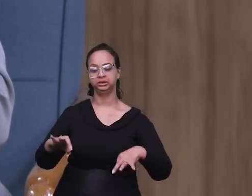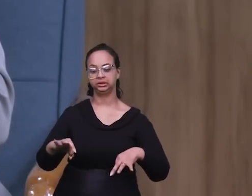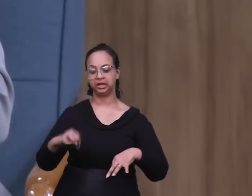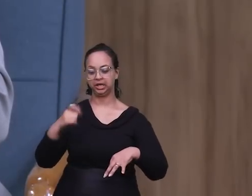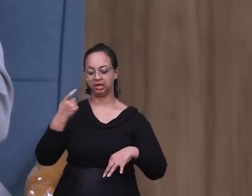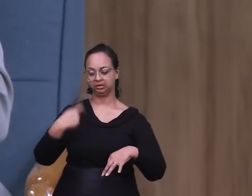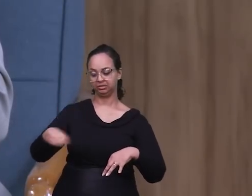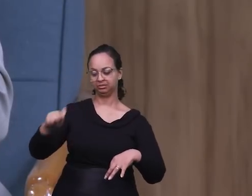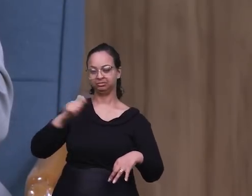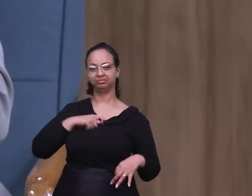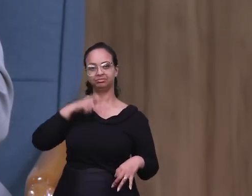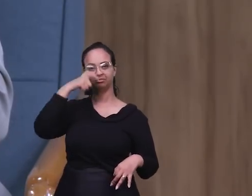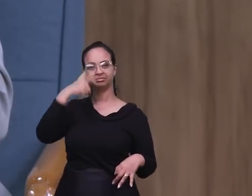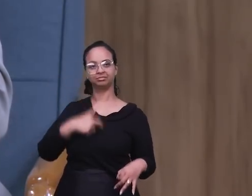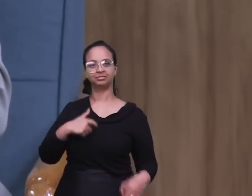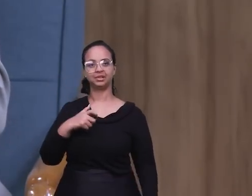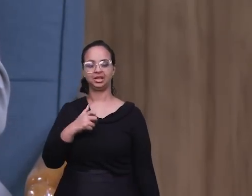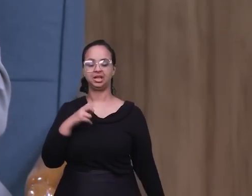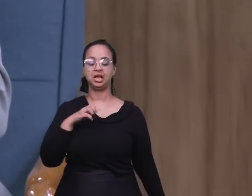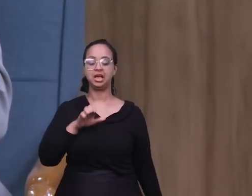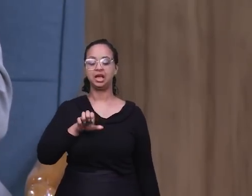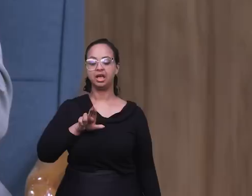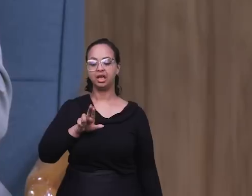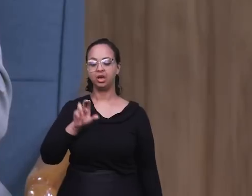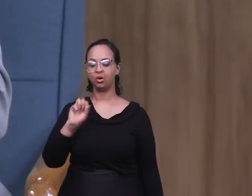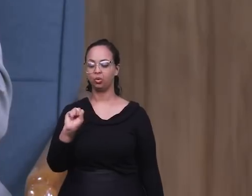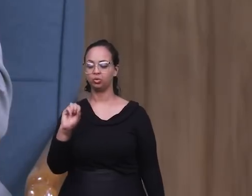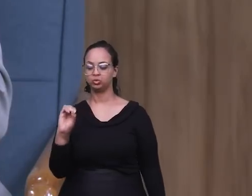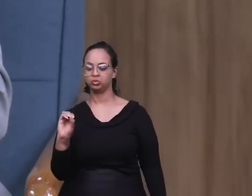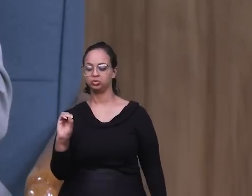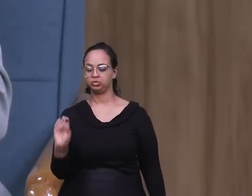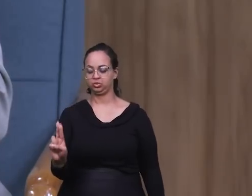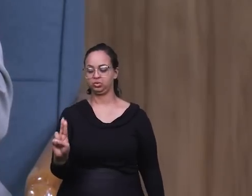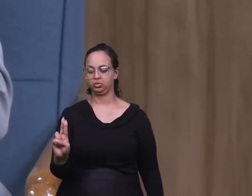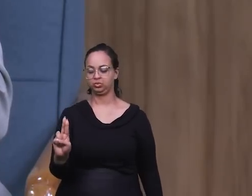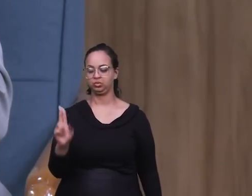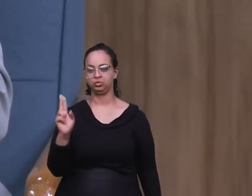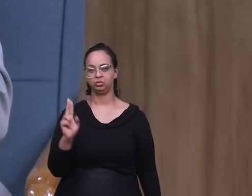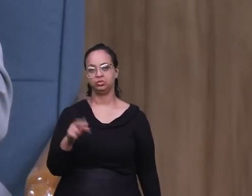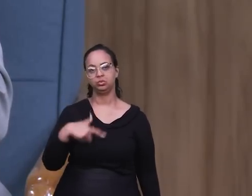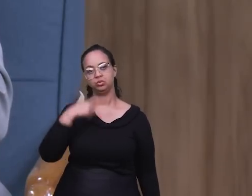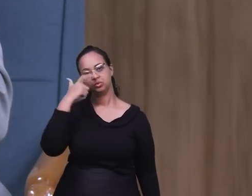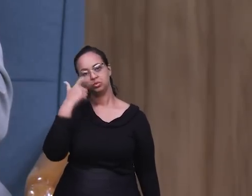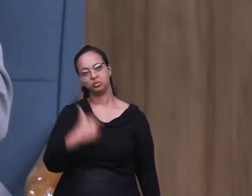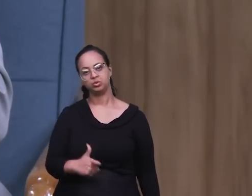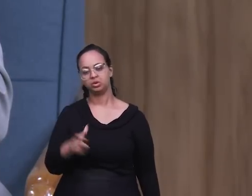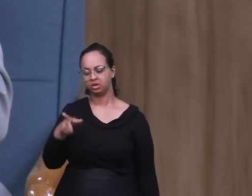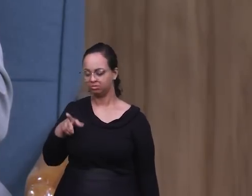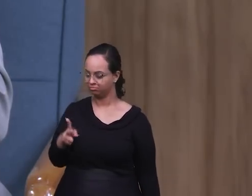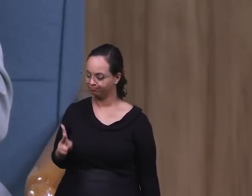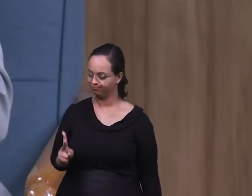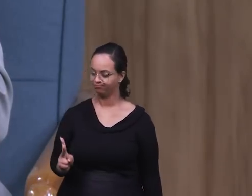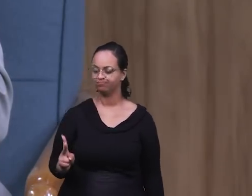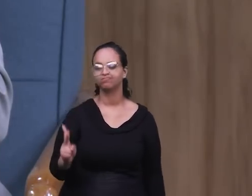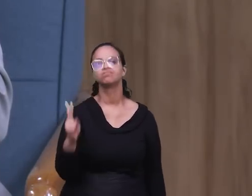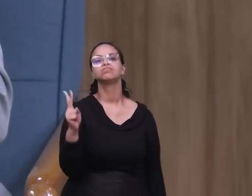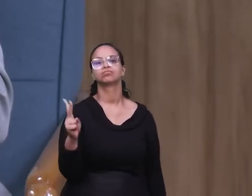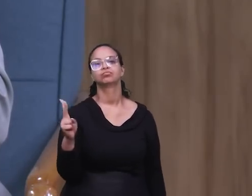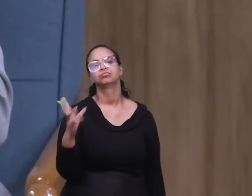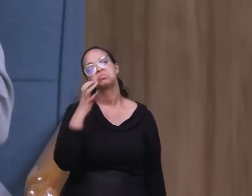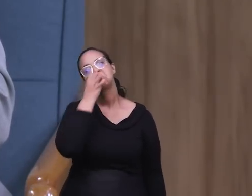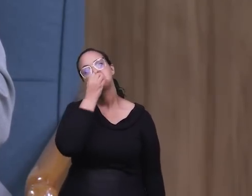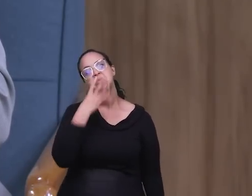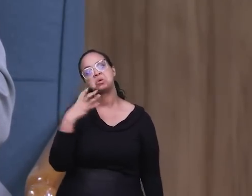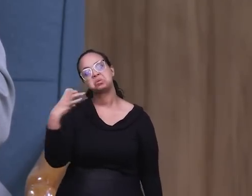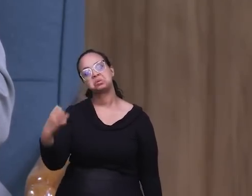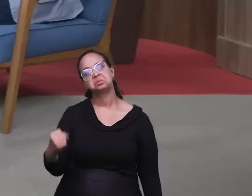certeza: eu sou, né? Nós estamos aqui por um período, mas eu sou. Ele é o bom